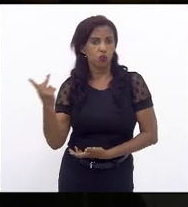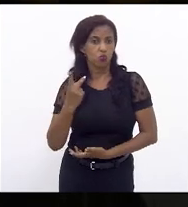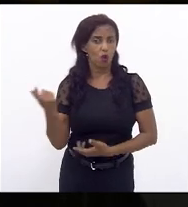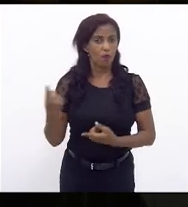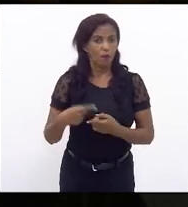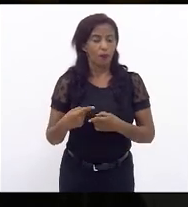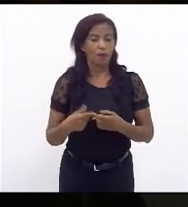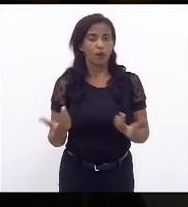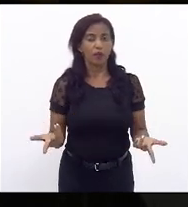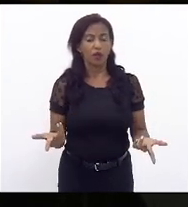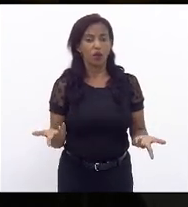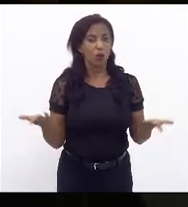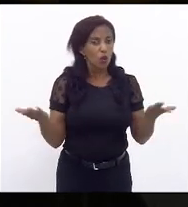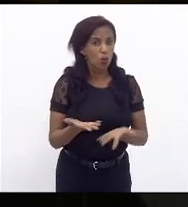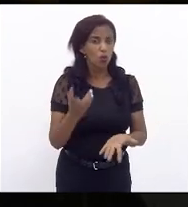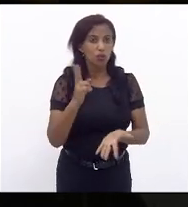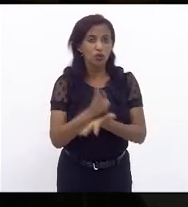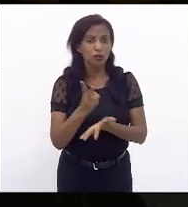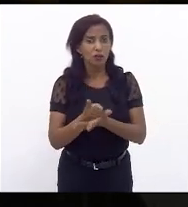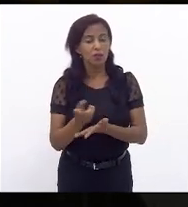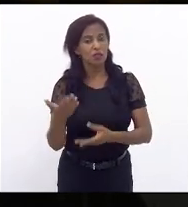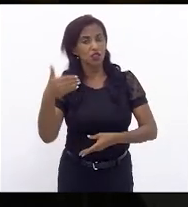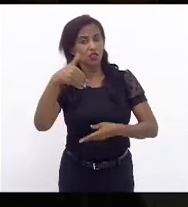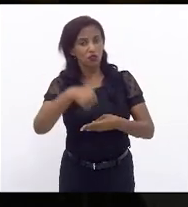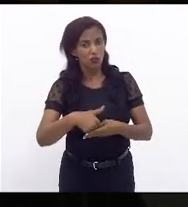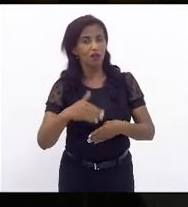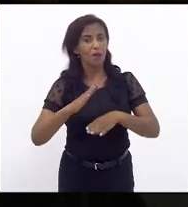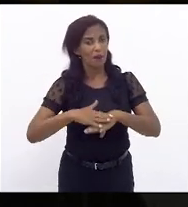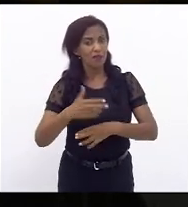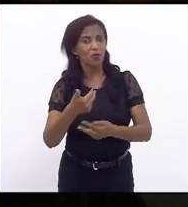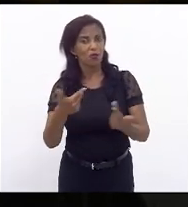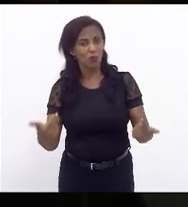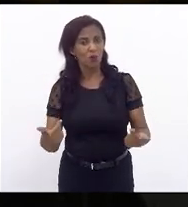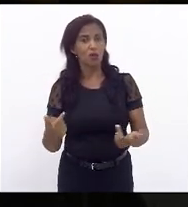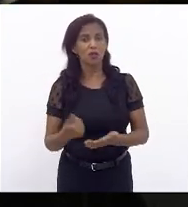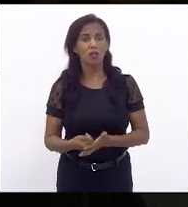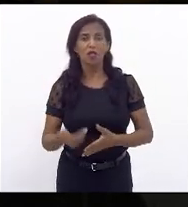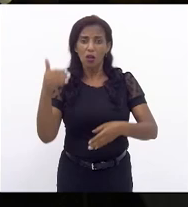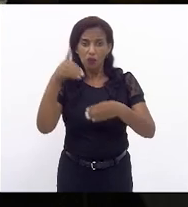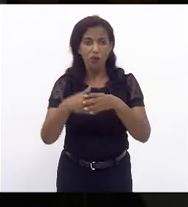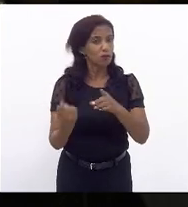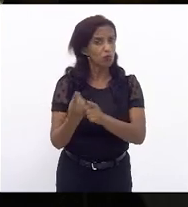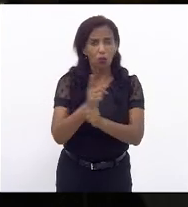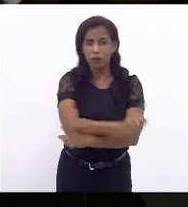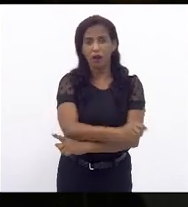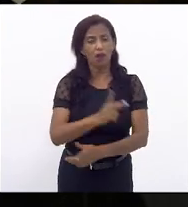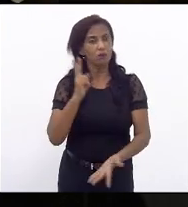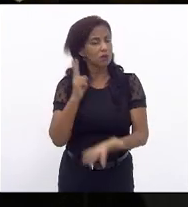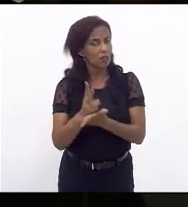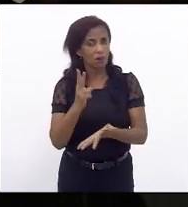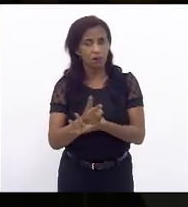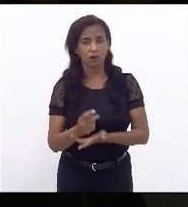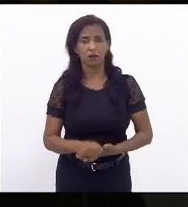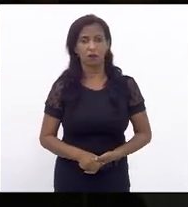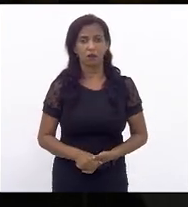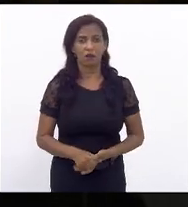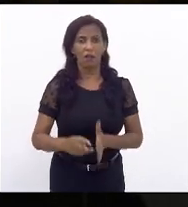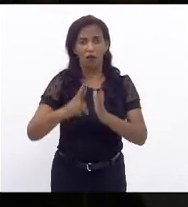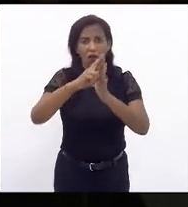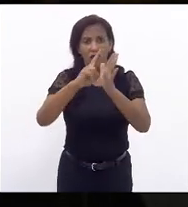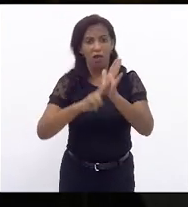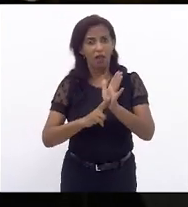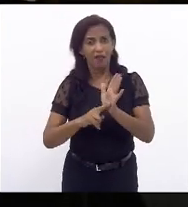Porque hoje mesmo, se a gente votar mais alguma coisa, eu vou dar voto divergente. Ué, é a regra